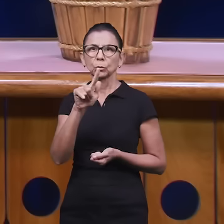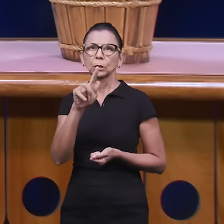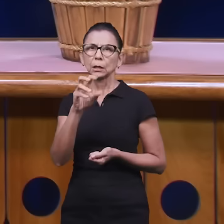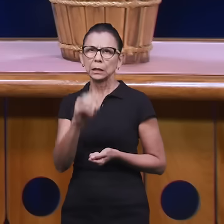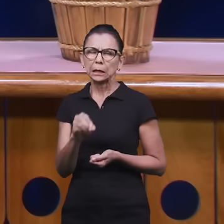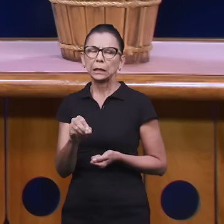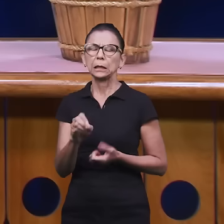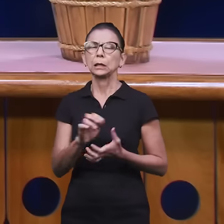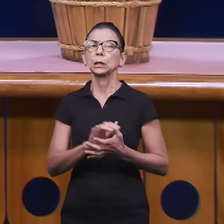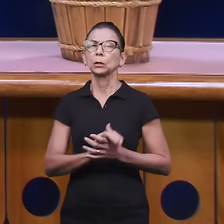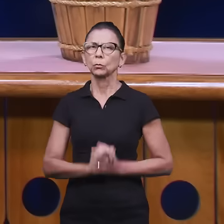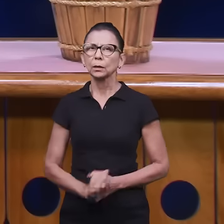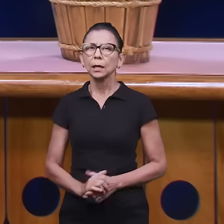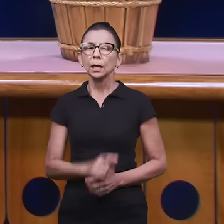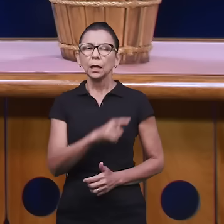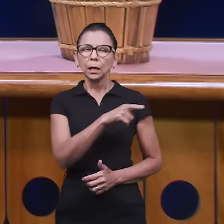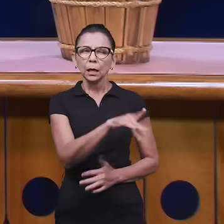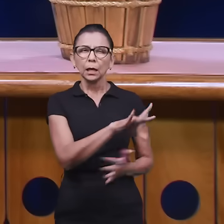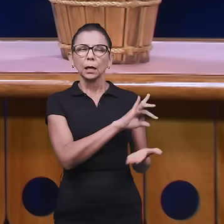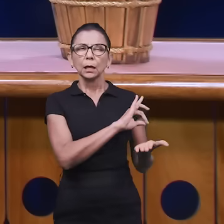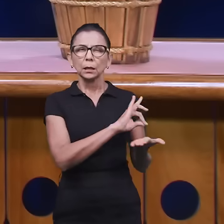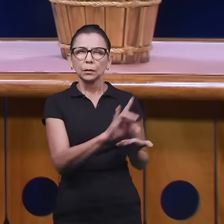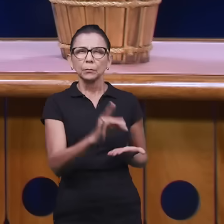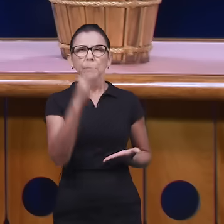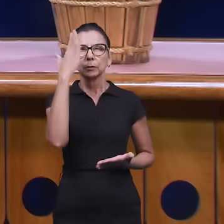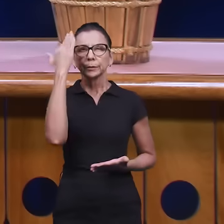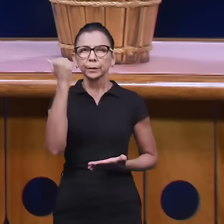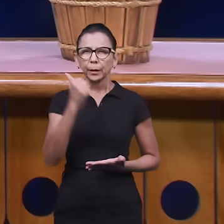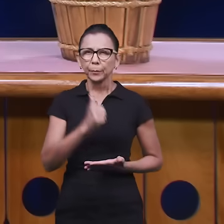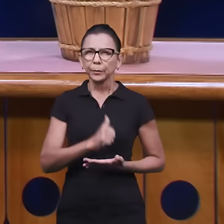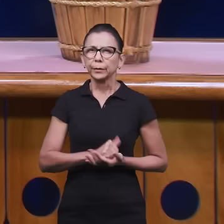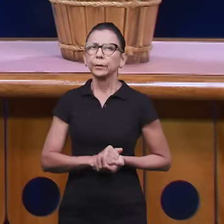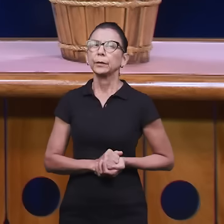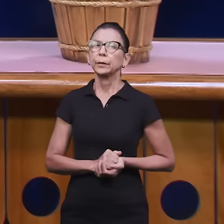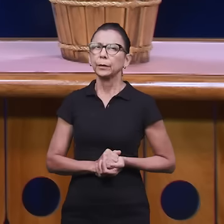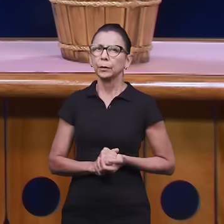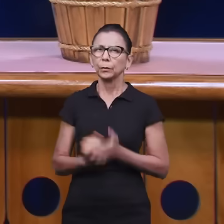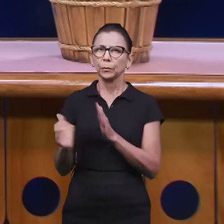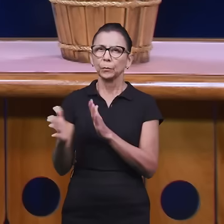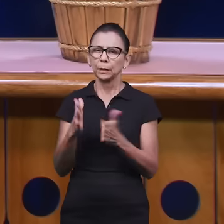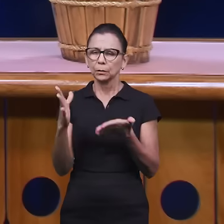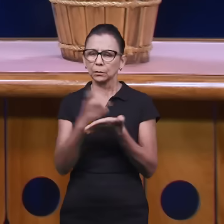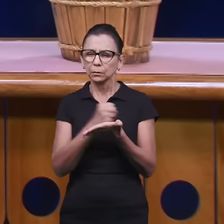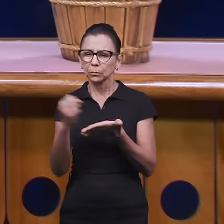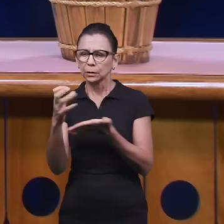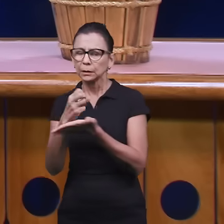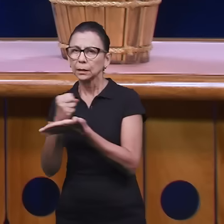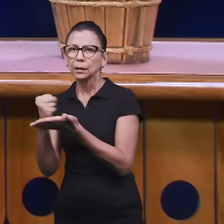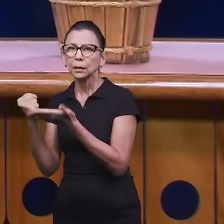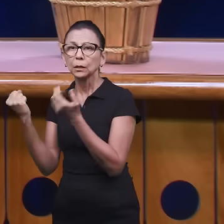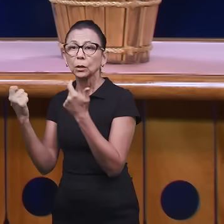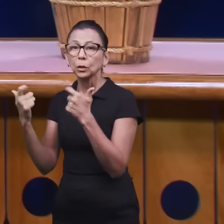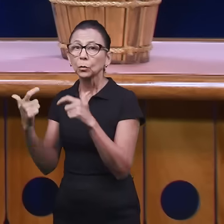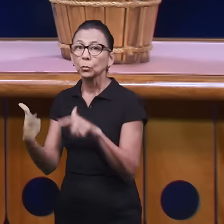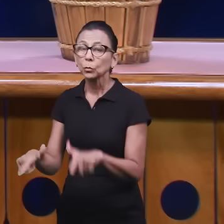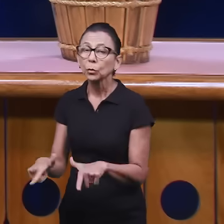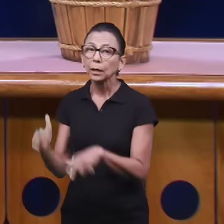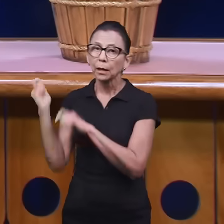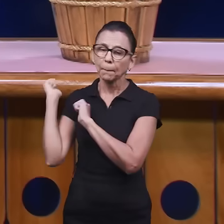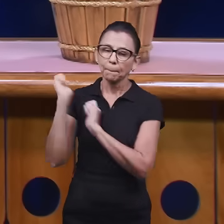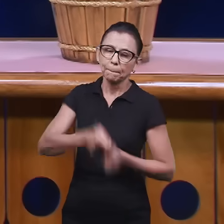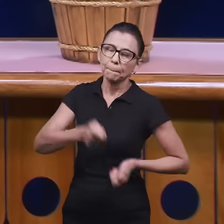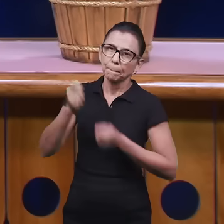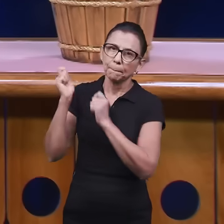os períodos, toda a época da colheita, os lugares onde o trigo era malhado. E toda